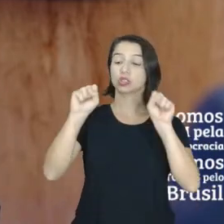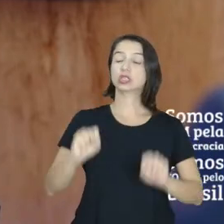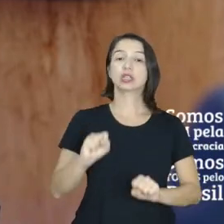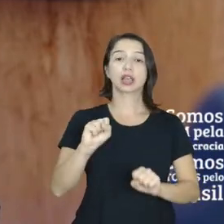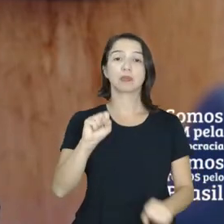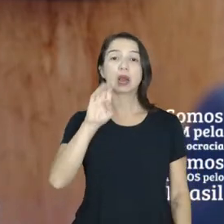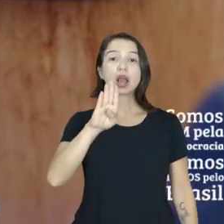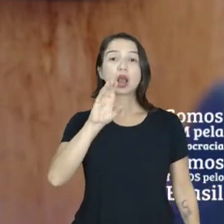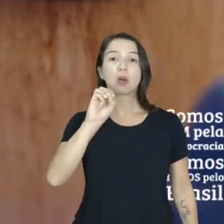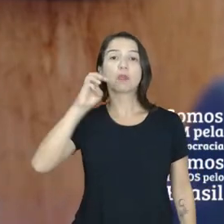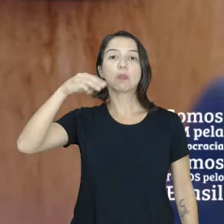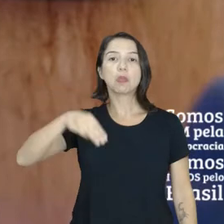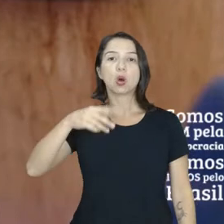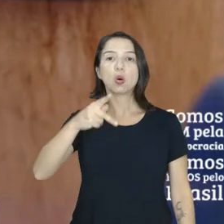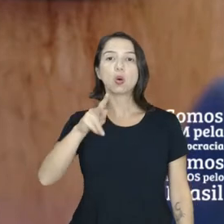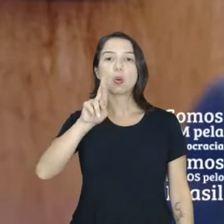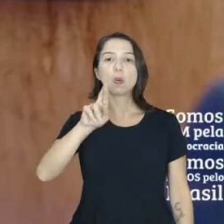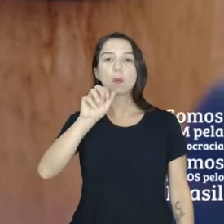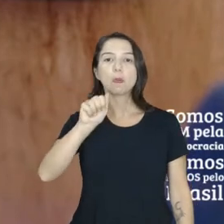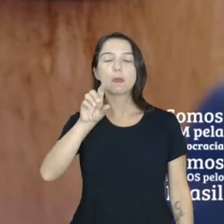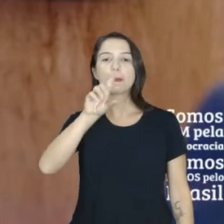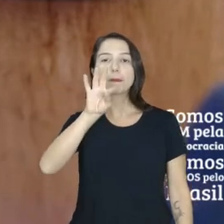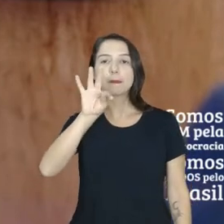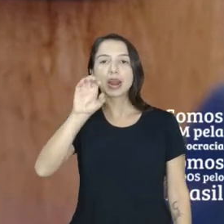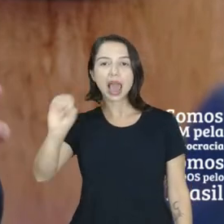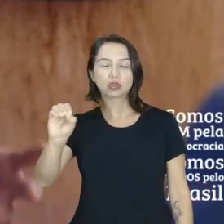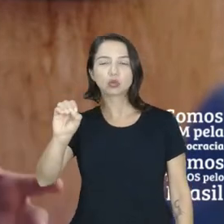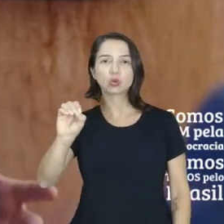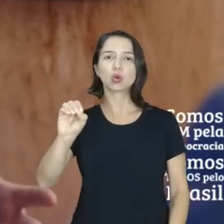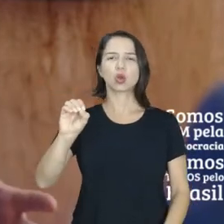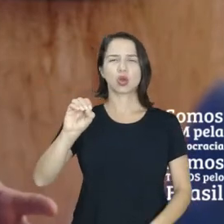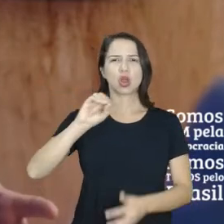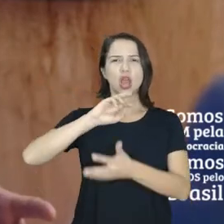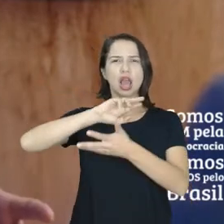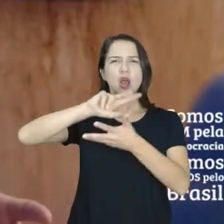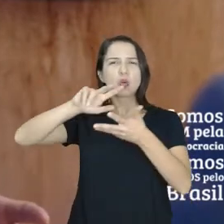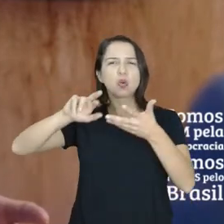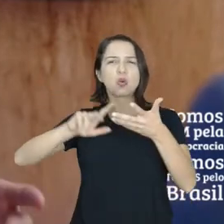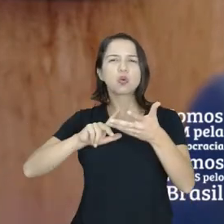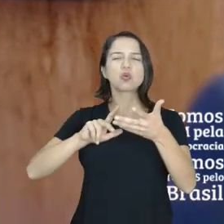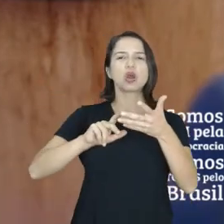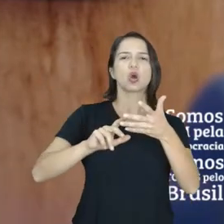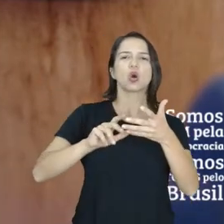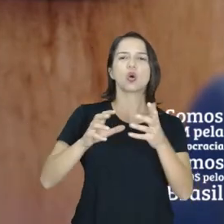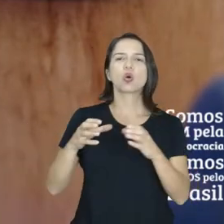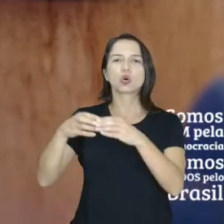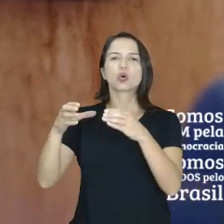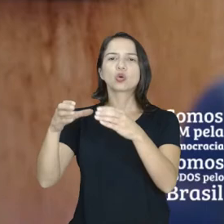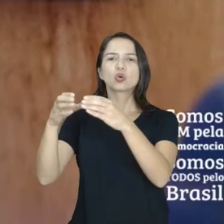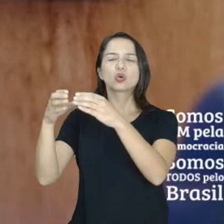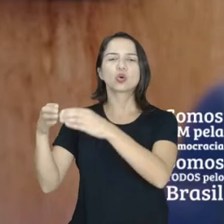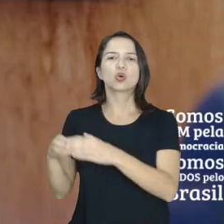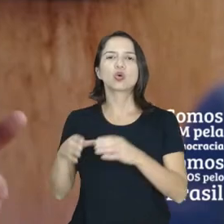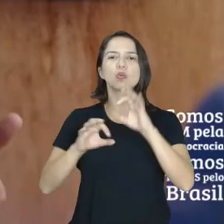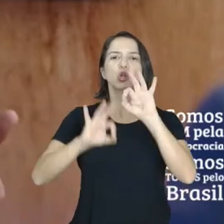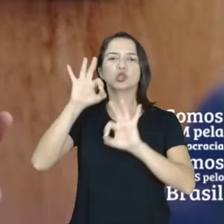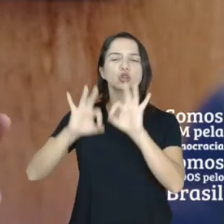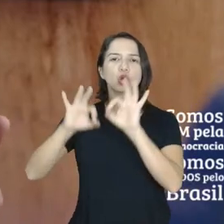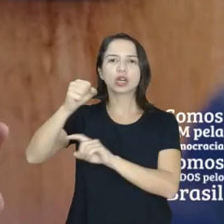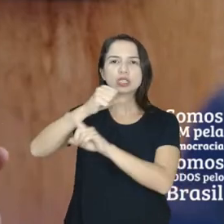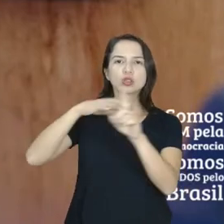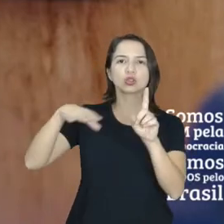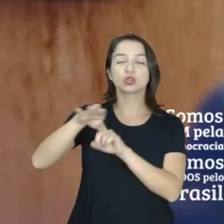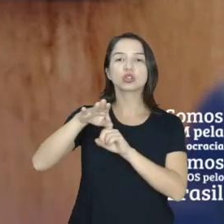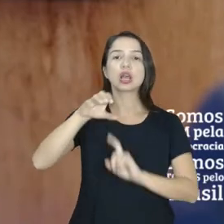das organizações sociais que fazem a gestão do restaurante Bom Prato do Estado são